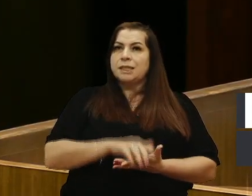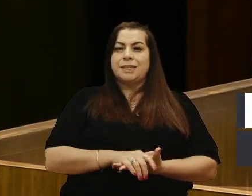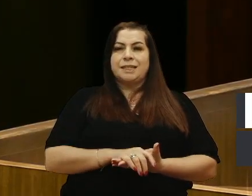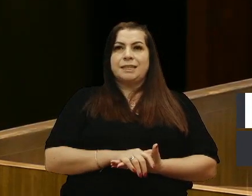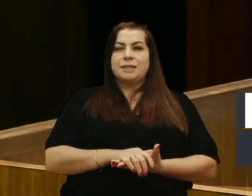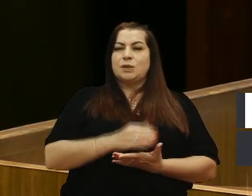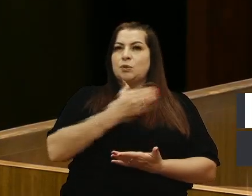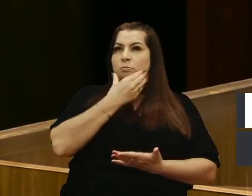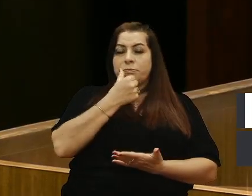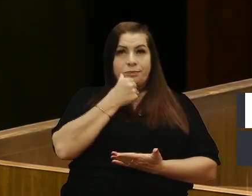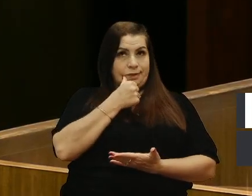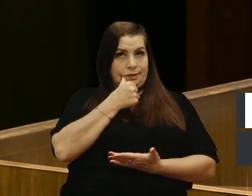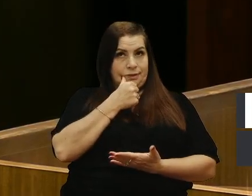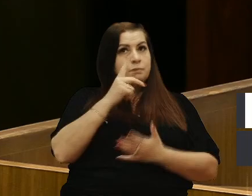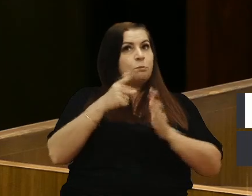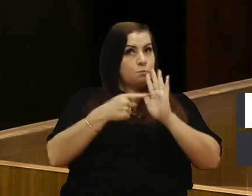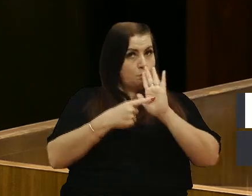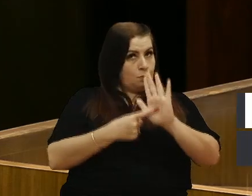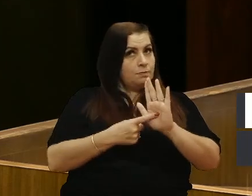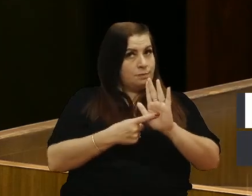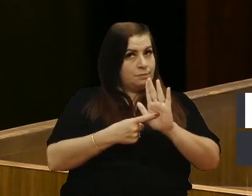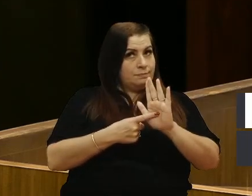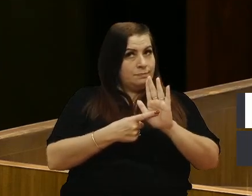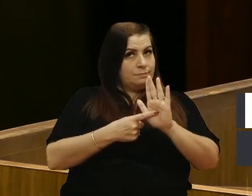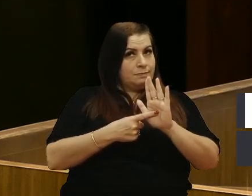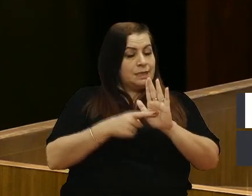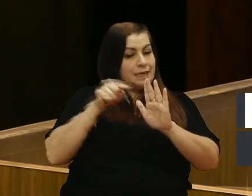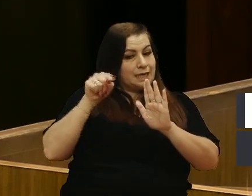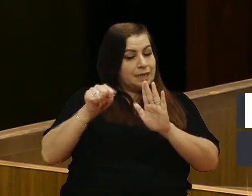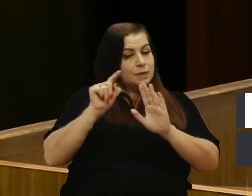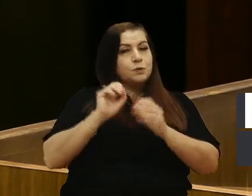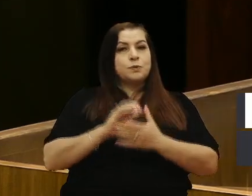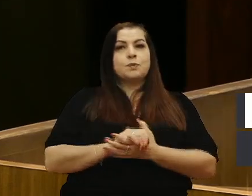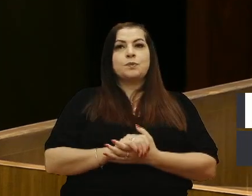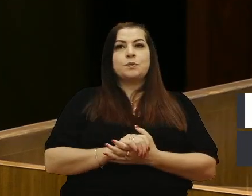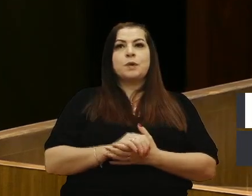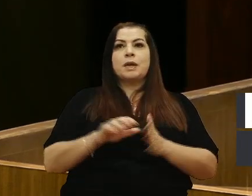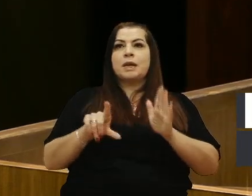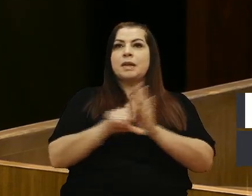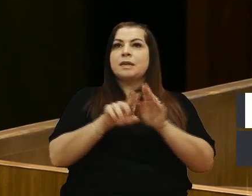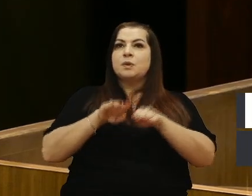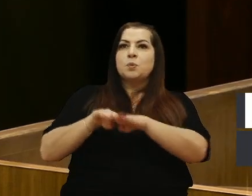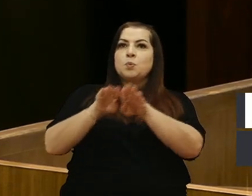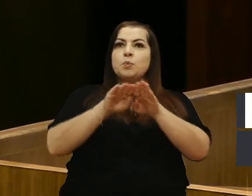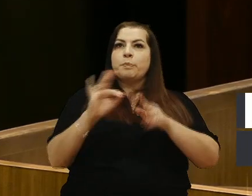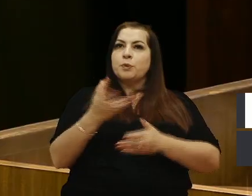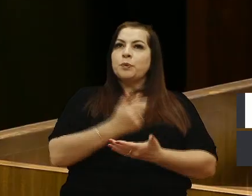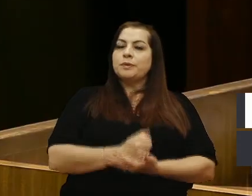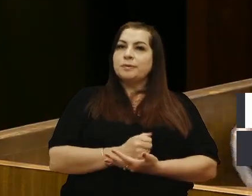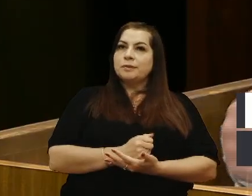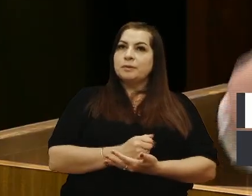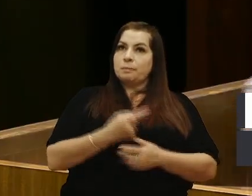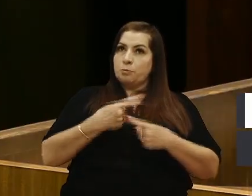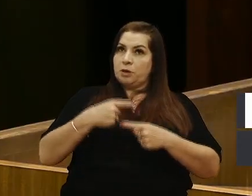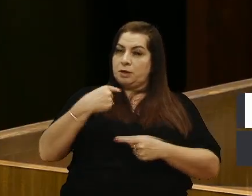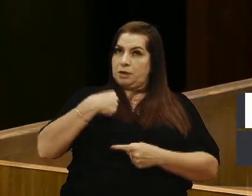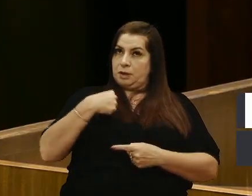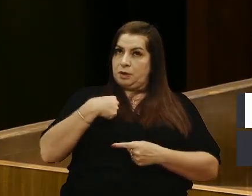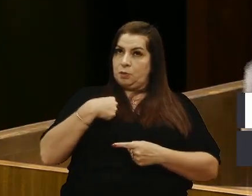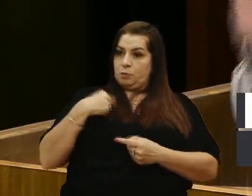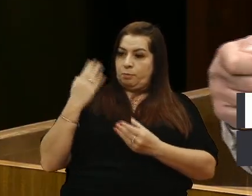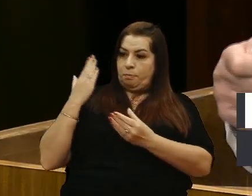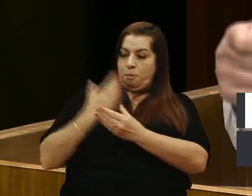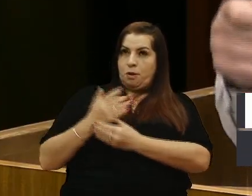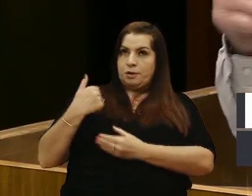senhoras e senhores, mostra que nessa questão a lei é igual para todos. Porque eu, me